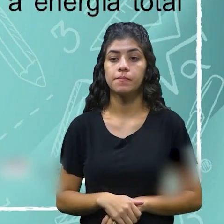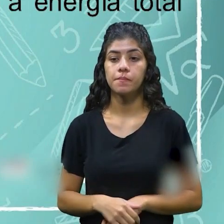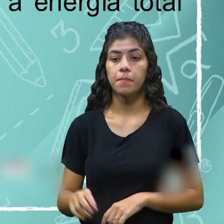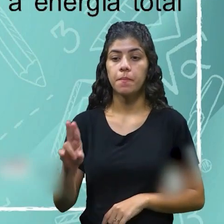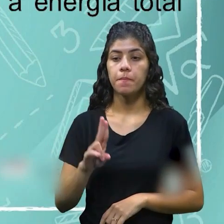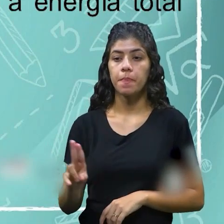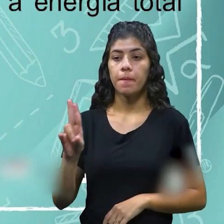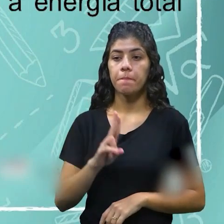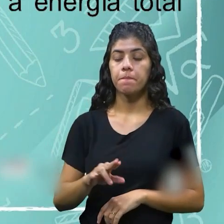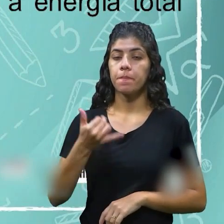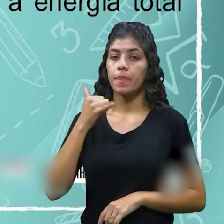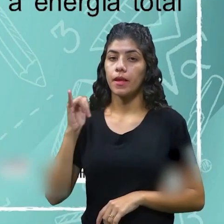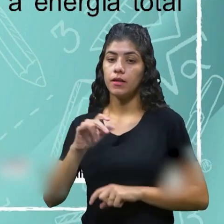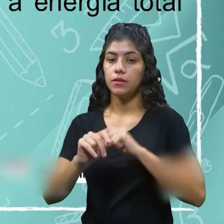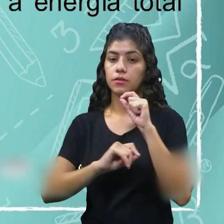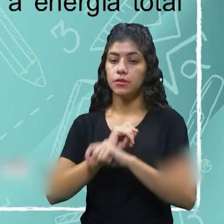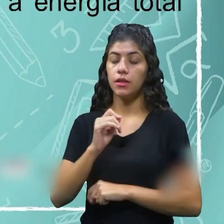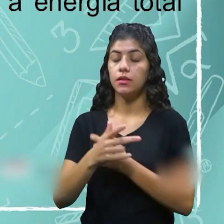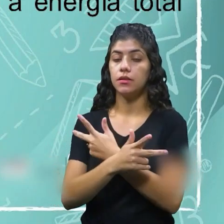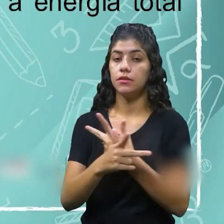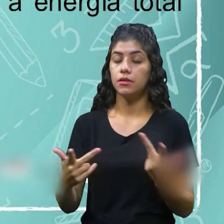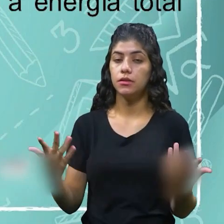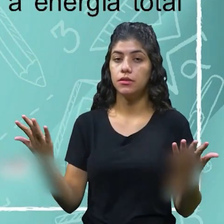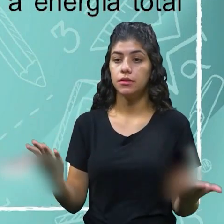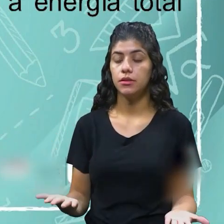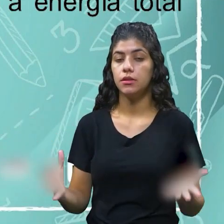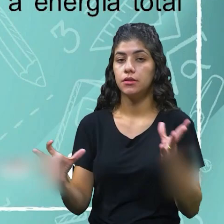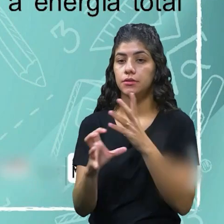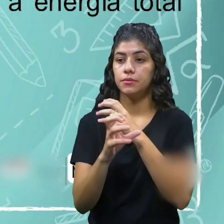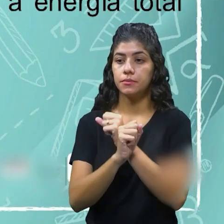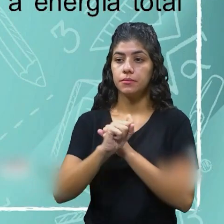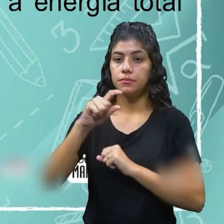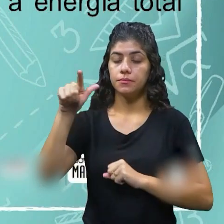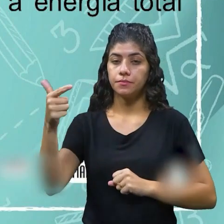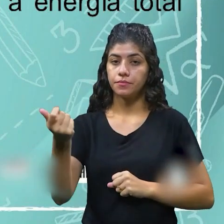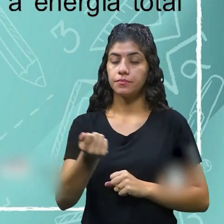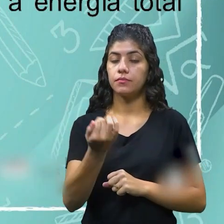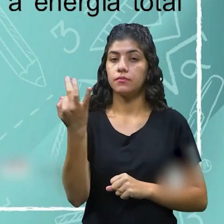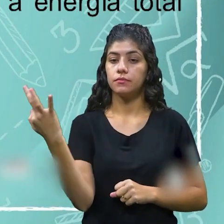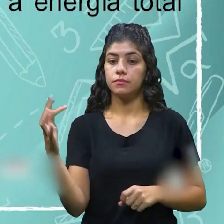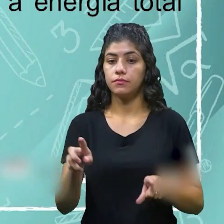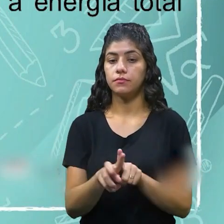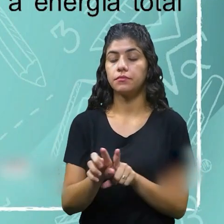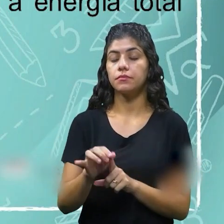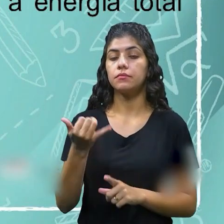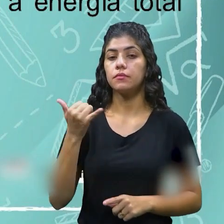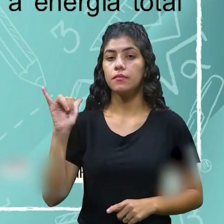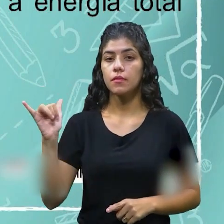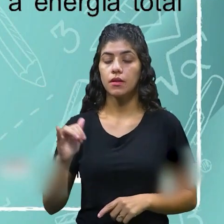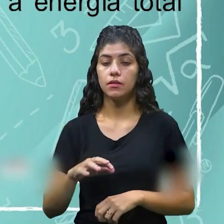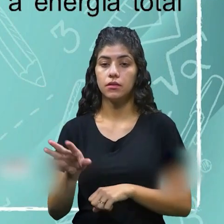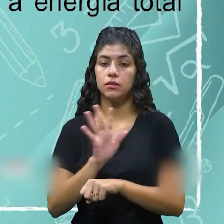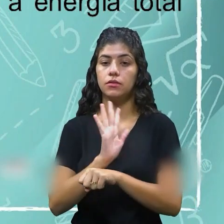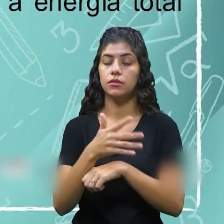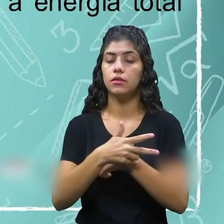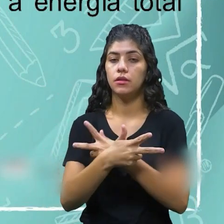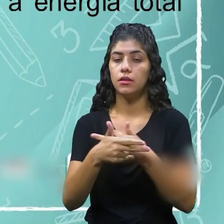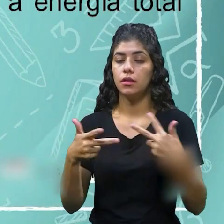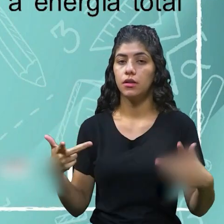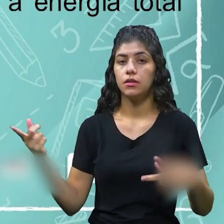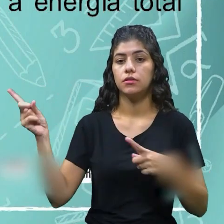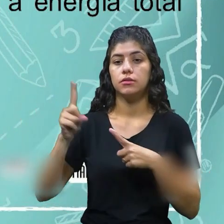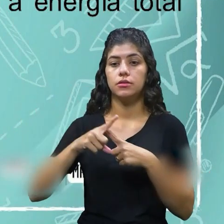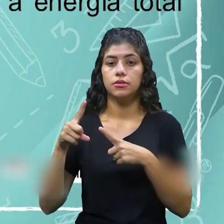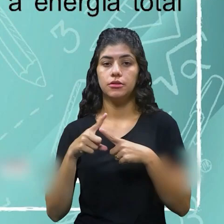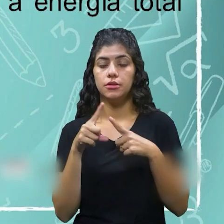implica a conservação da energia mecânica. Esta, por sua vez, é somada das outras quantidades de energias cinemáticas de diversas formas